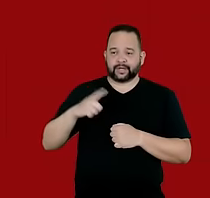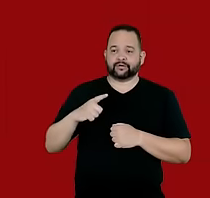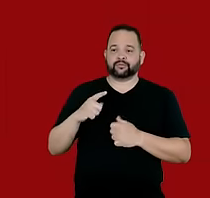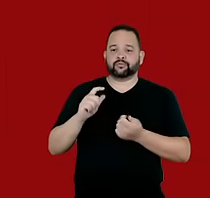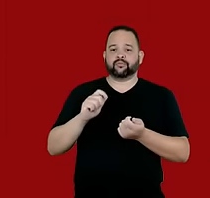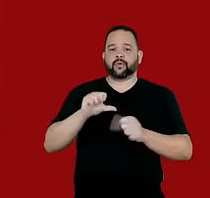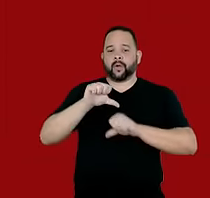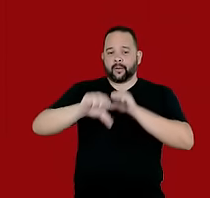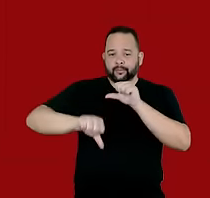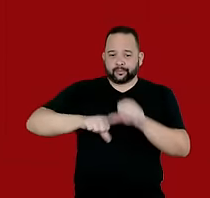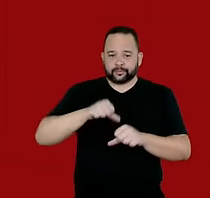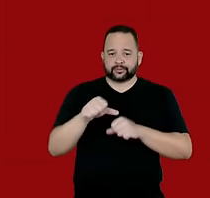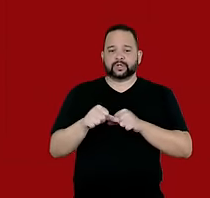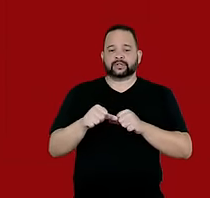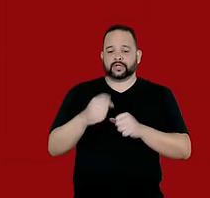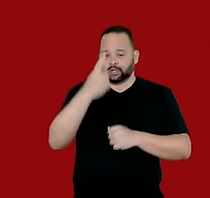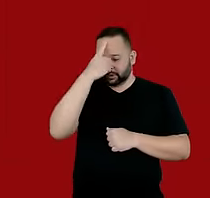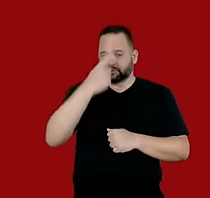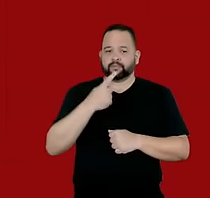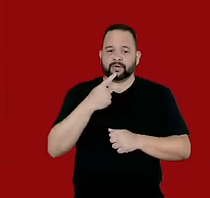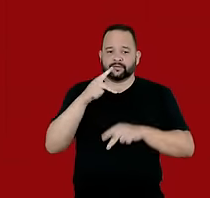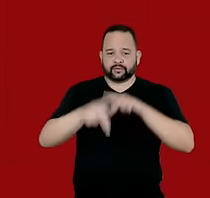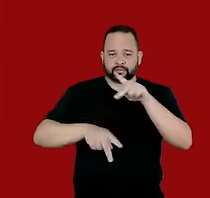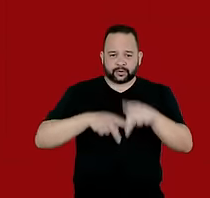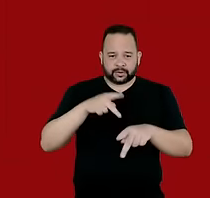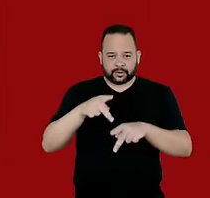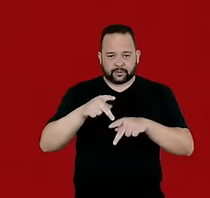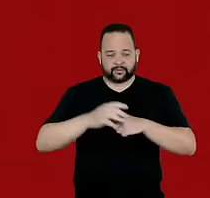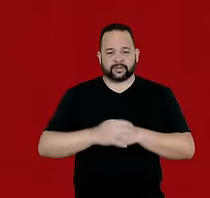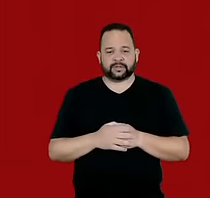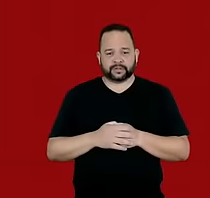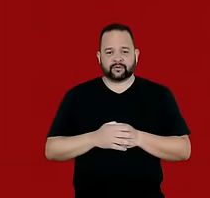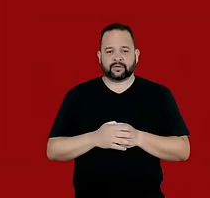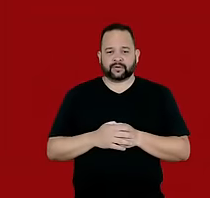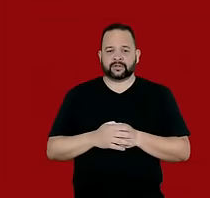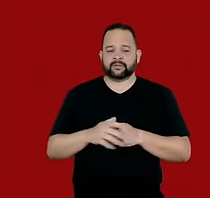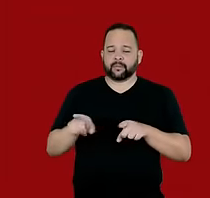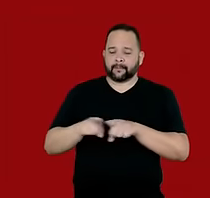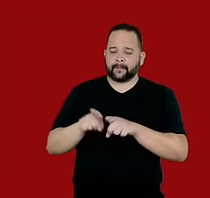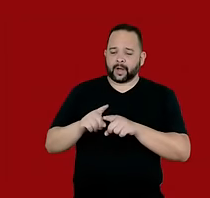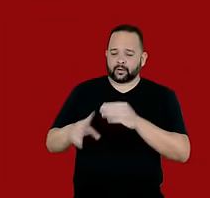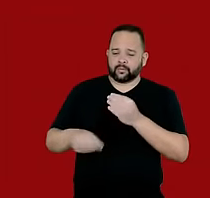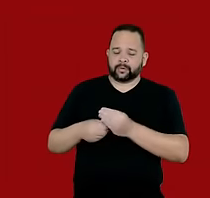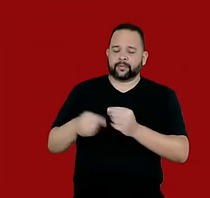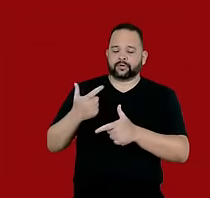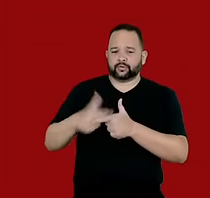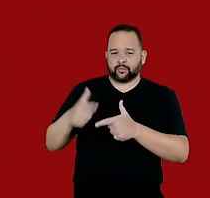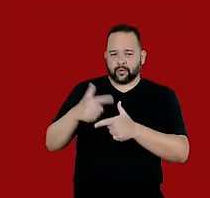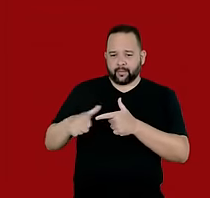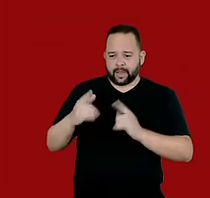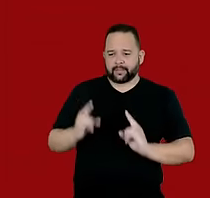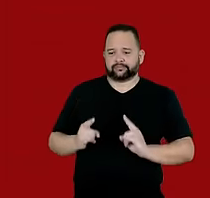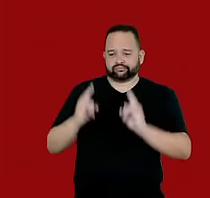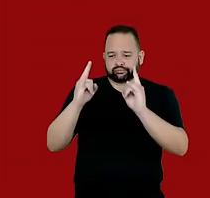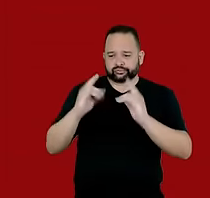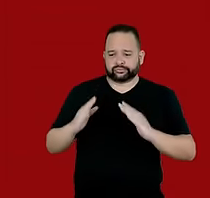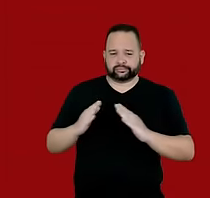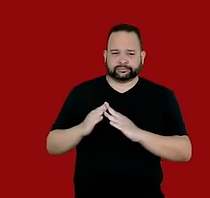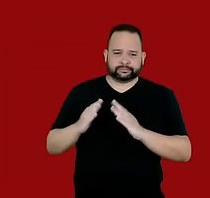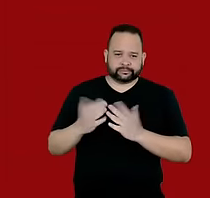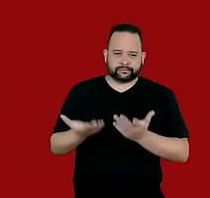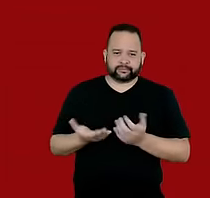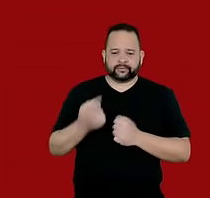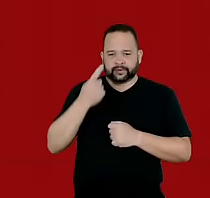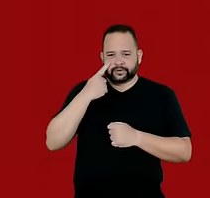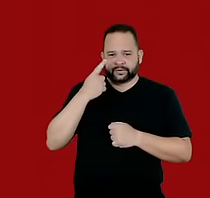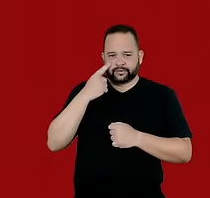né do problema imobiliário e dos outros problemas que a gente mencionou a gente vê que eh essa taxa de pessoas novas